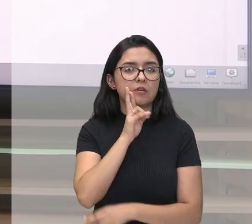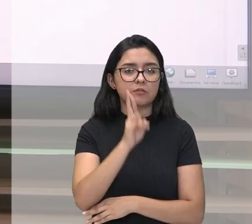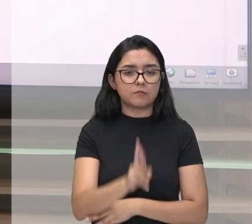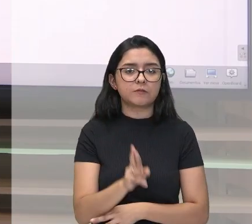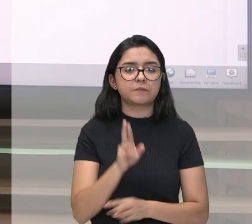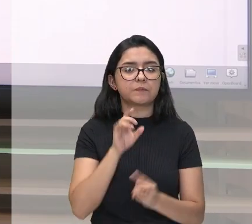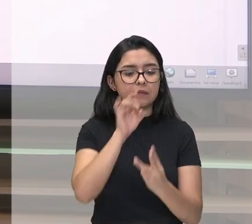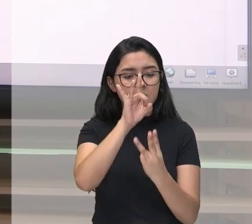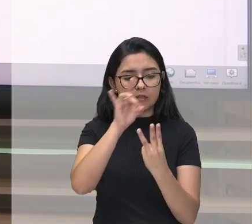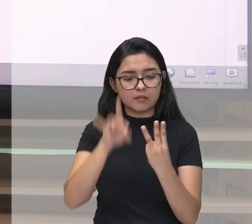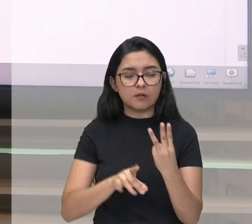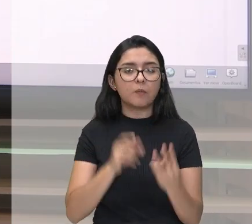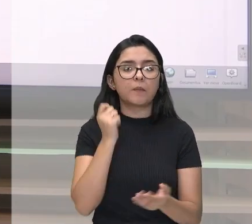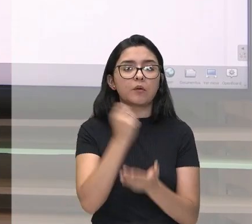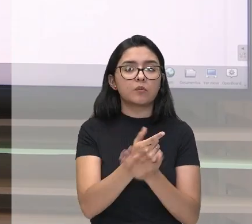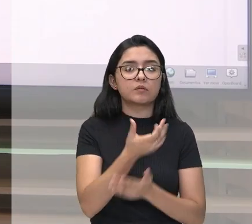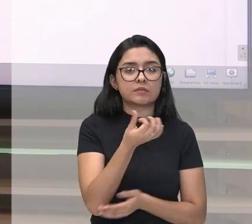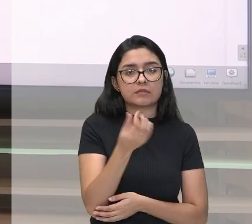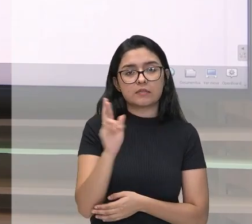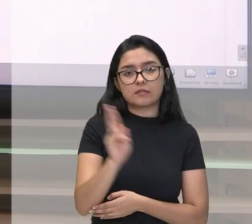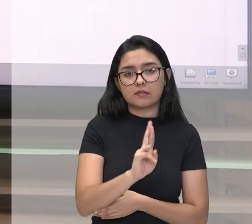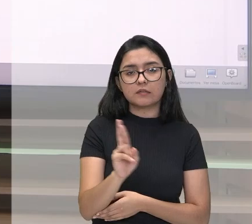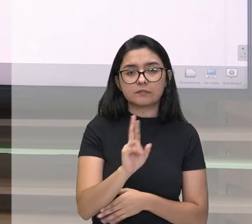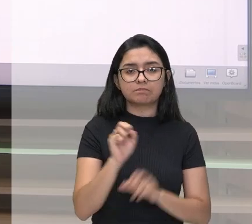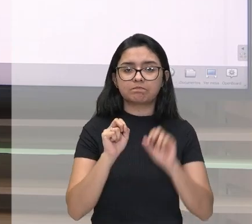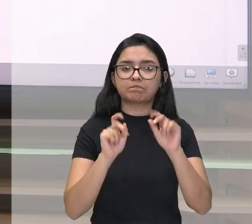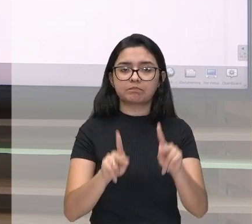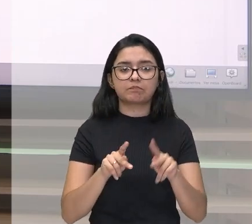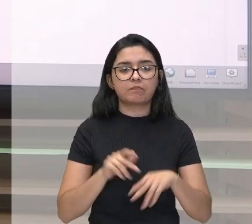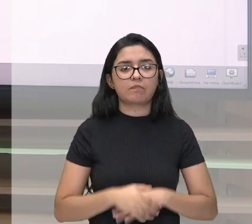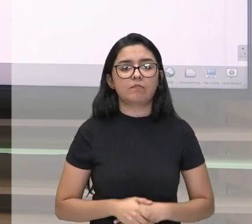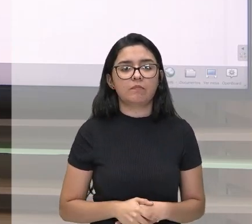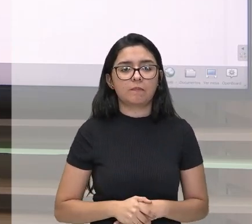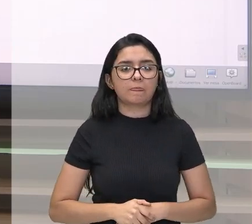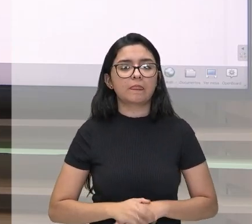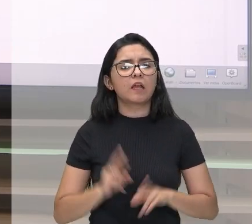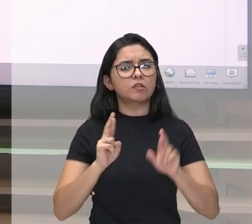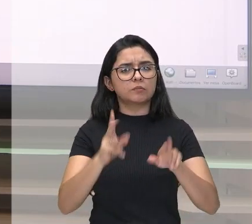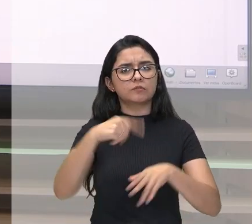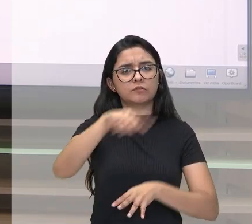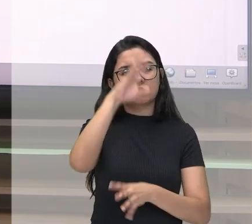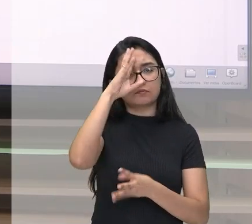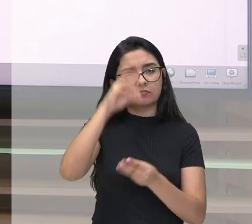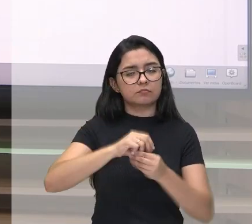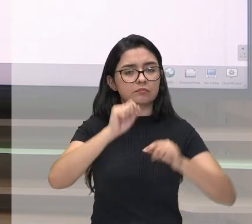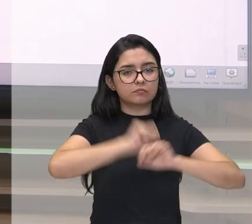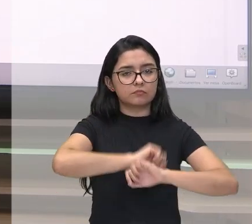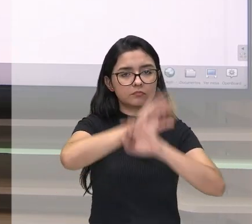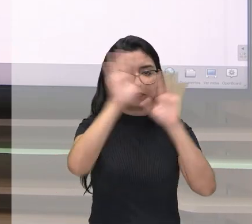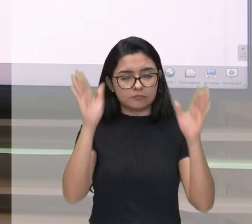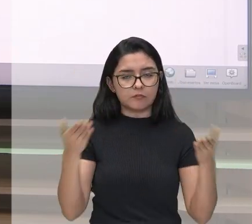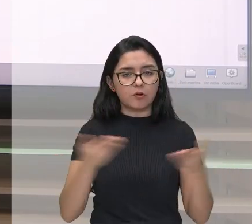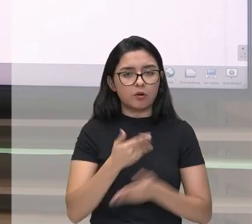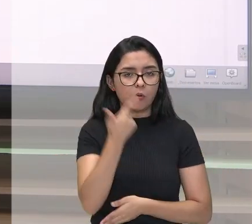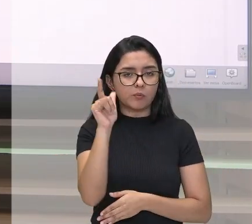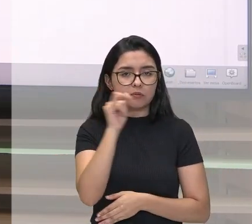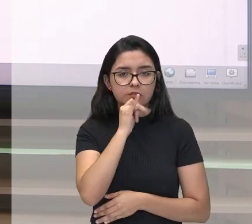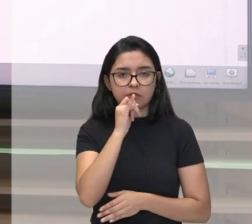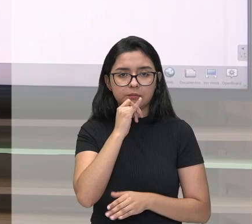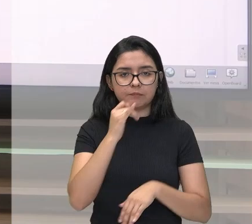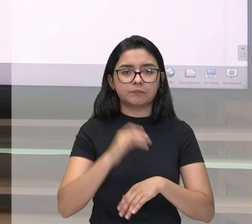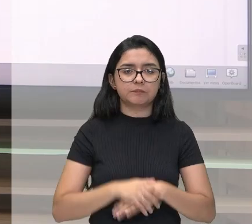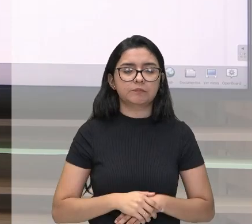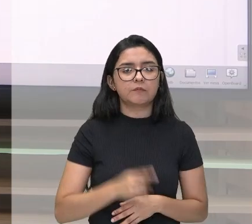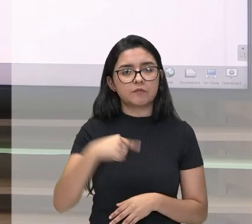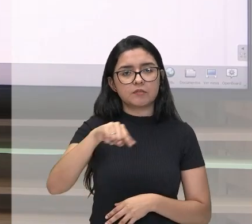amigo gastou R$6. Beleza? Bom, espero que vocês estejam compreendendo. Vou fazer mais uma questão aqui para você